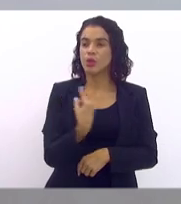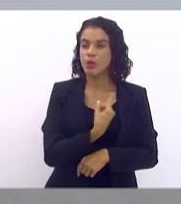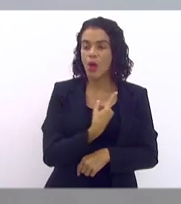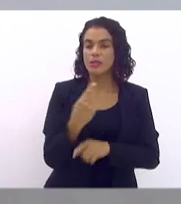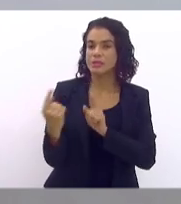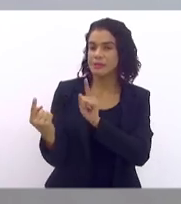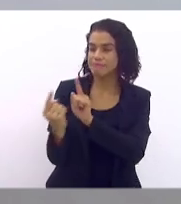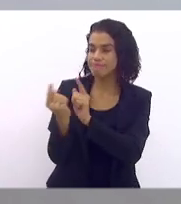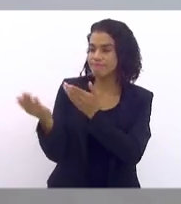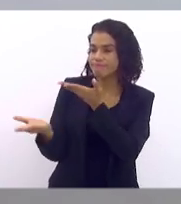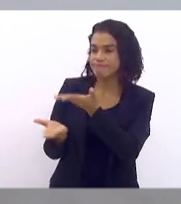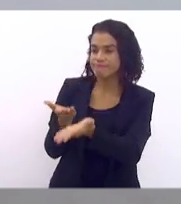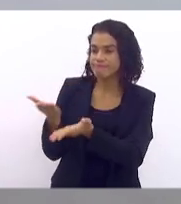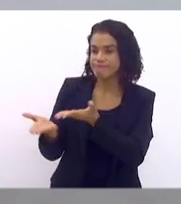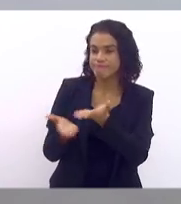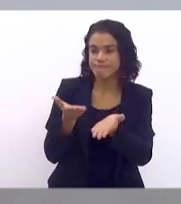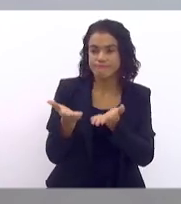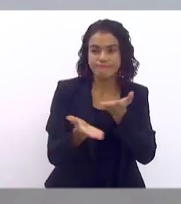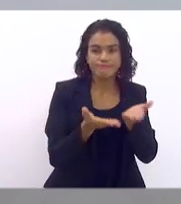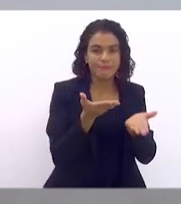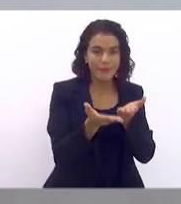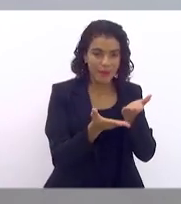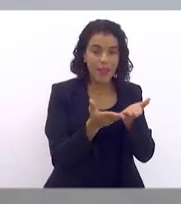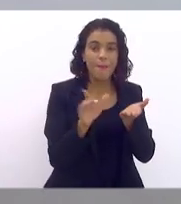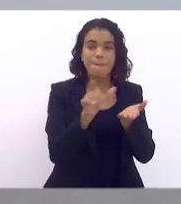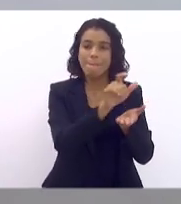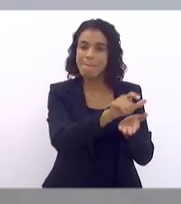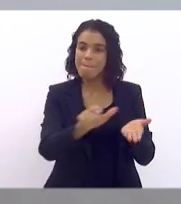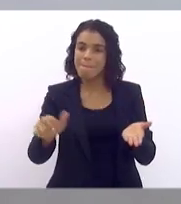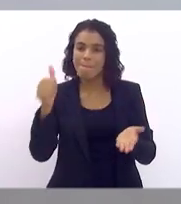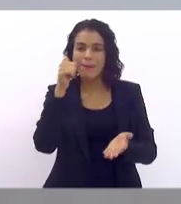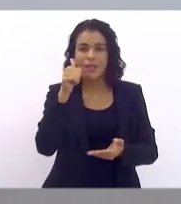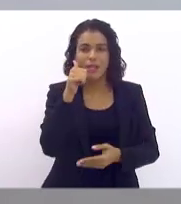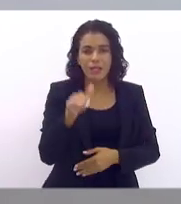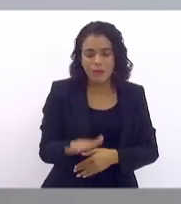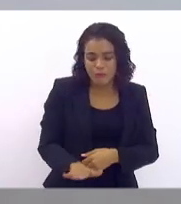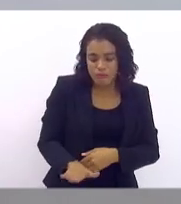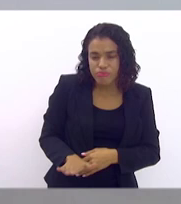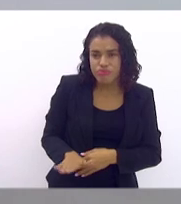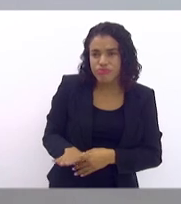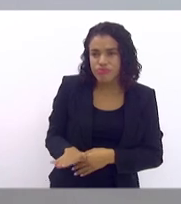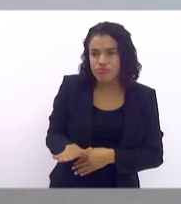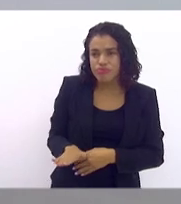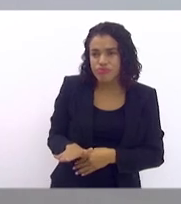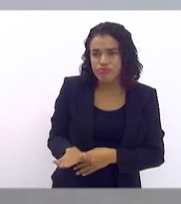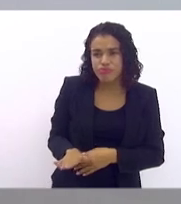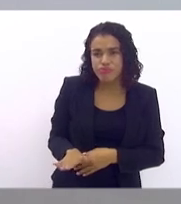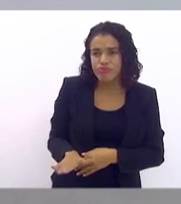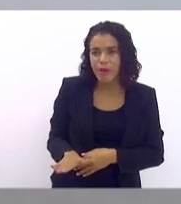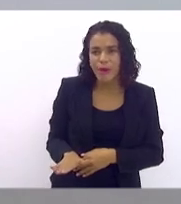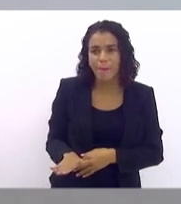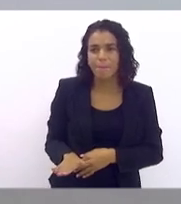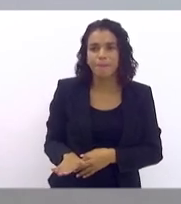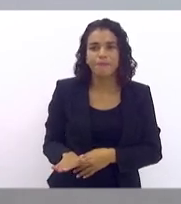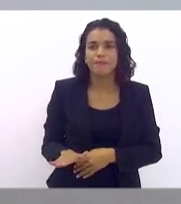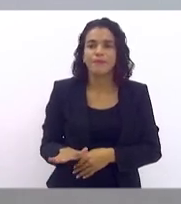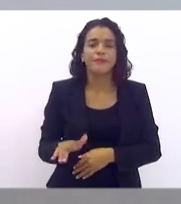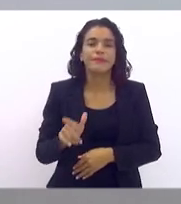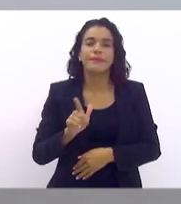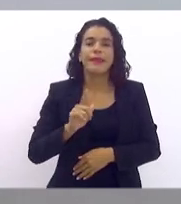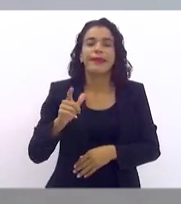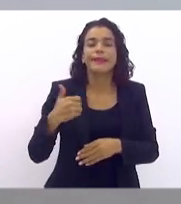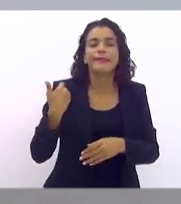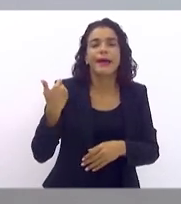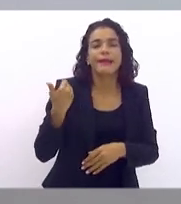são meninas que passam desde muito novinhas, né, Carol? Novinhas mesmo. Se tem relatos de desde os